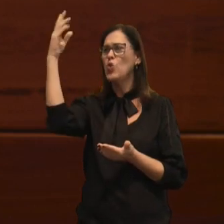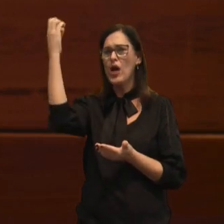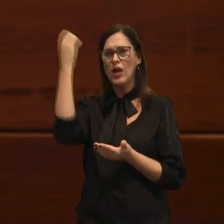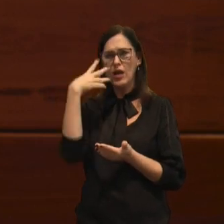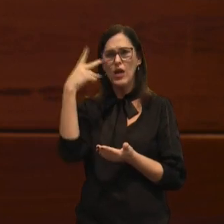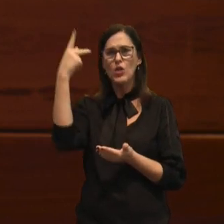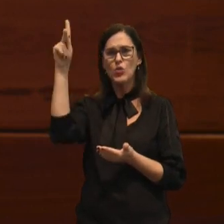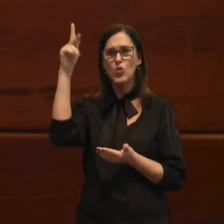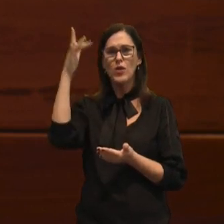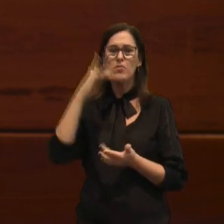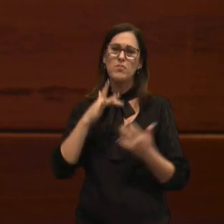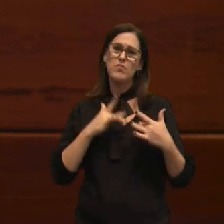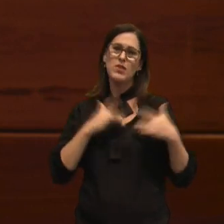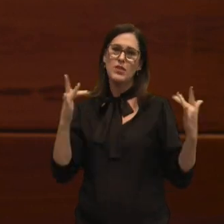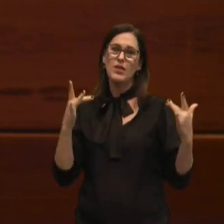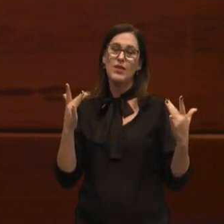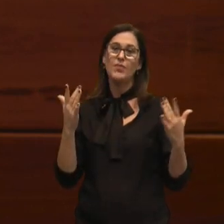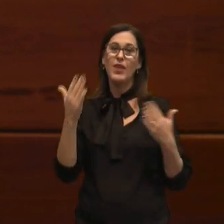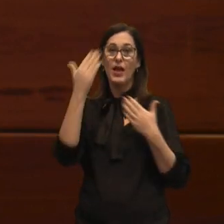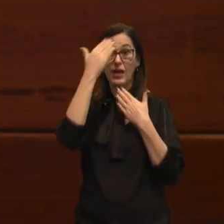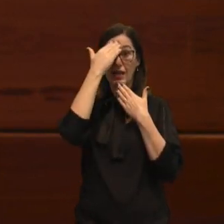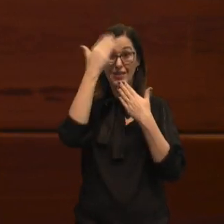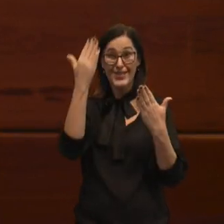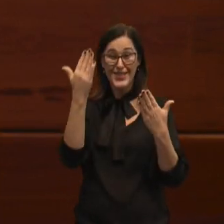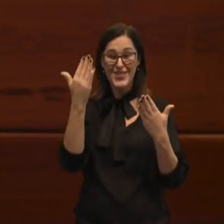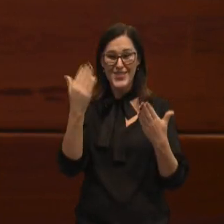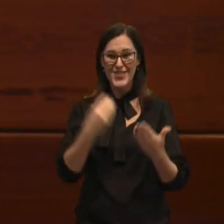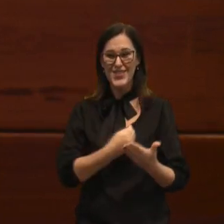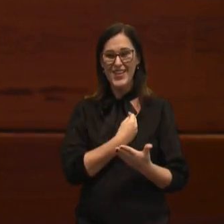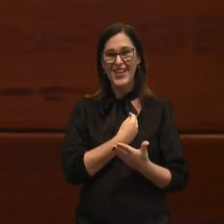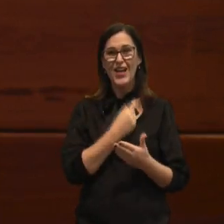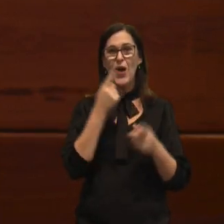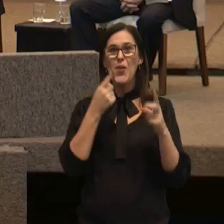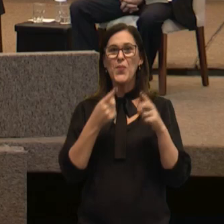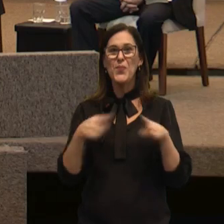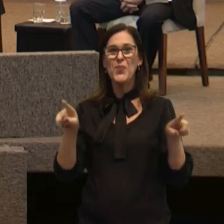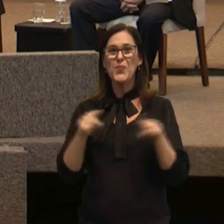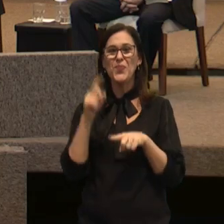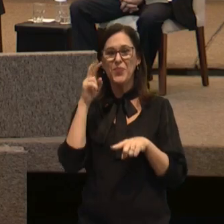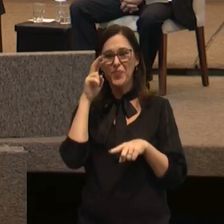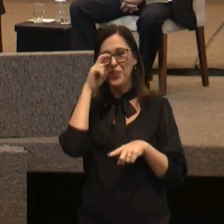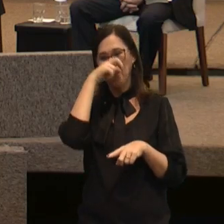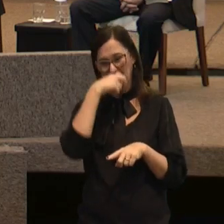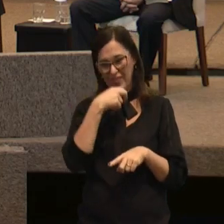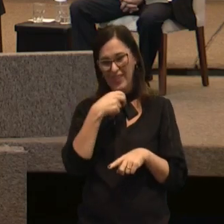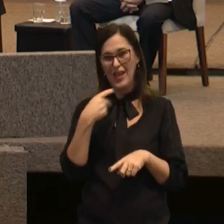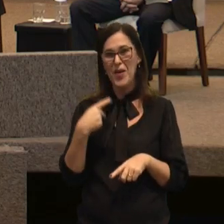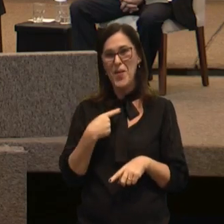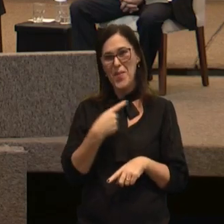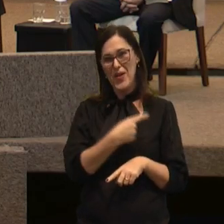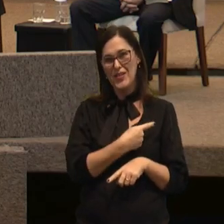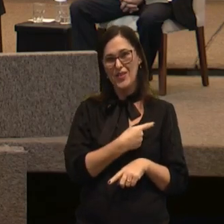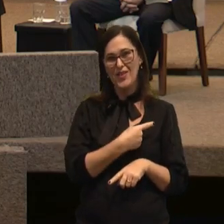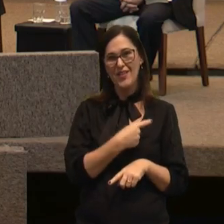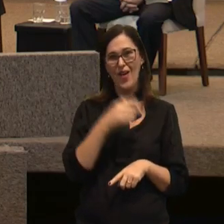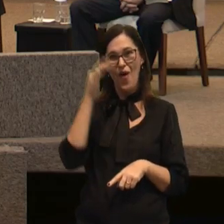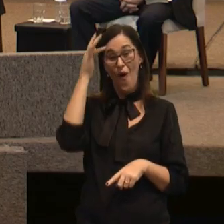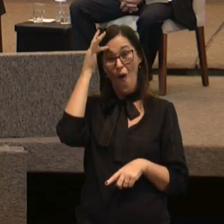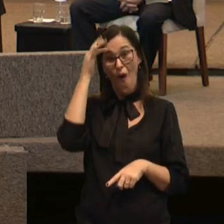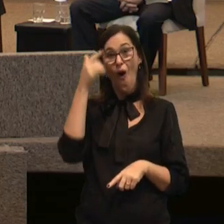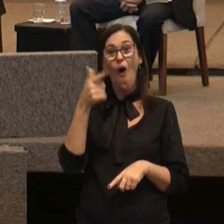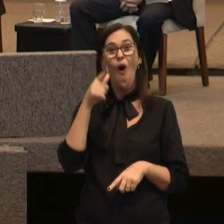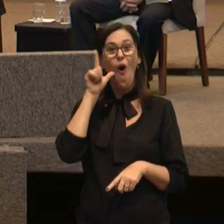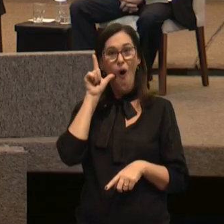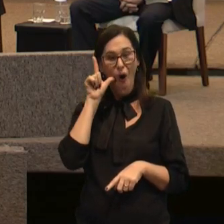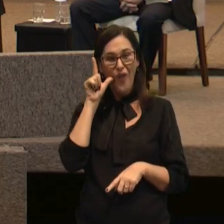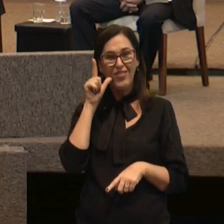e com a sua misericórdia. Eu quero agradecer a presença do nosso irmão ministro conosco, pastor Francisco hoje conosco, inclusive pregou ontem no